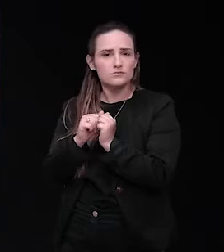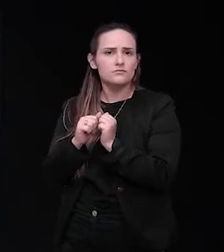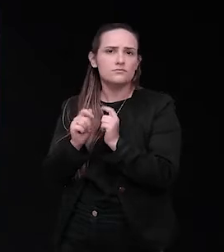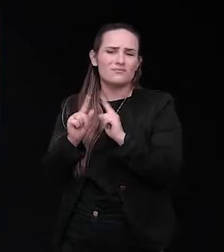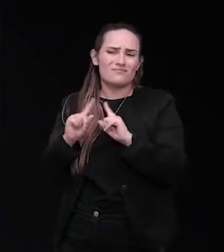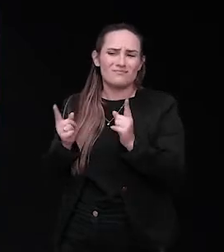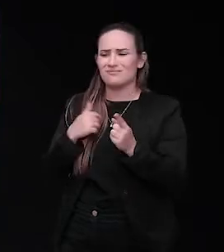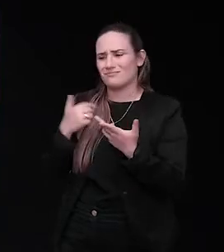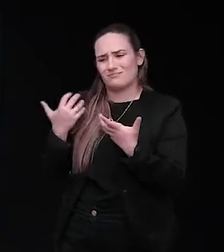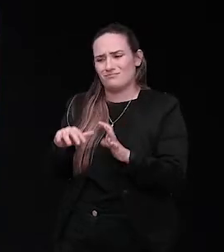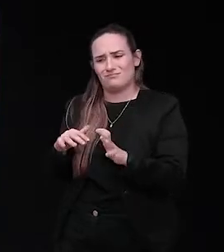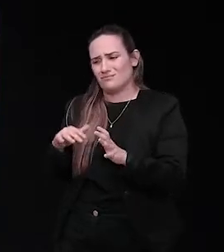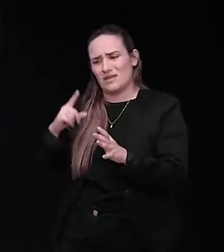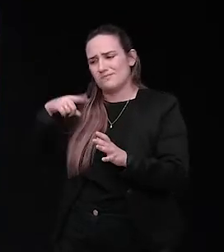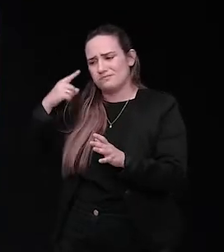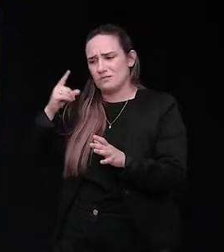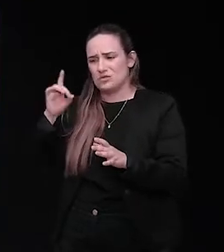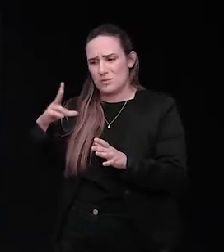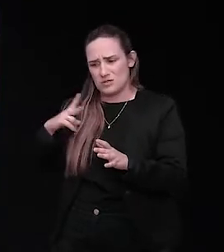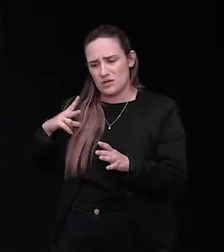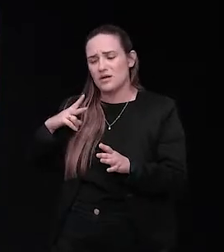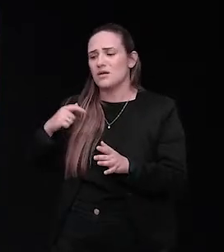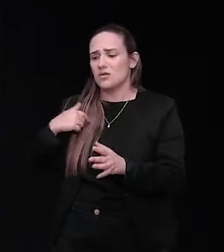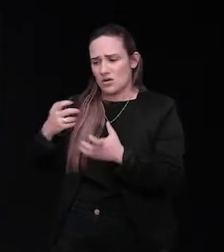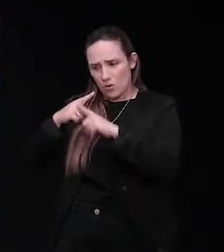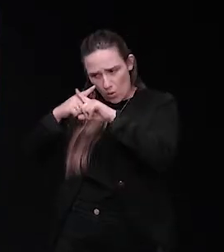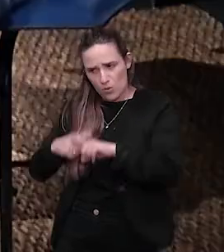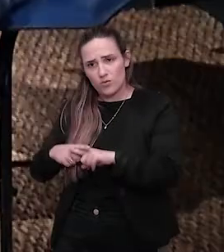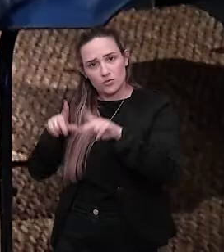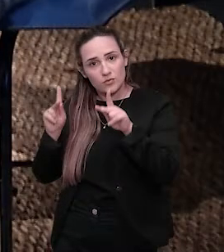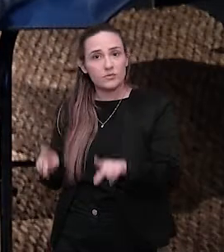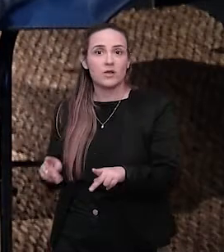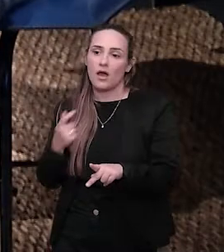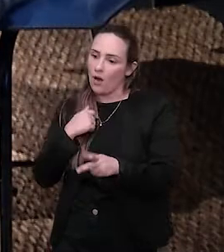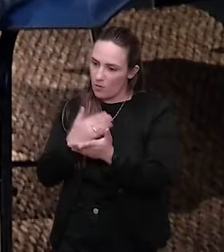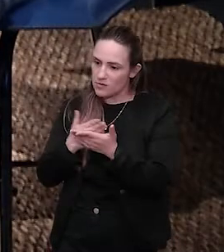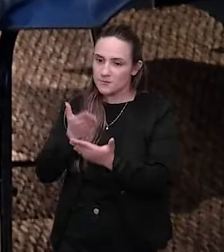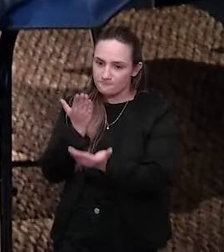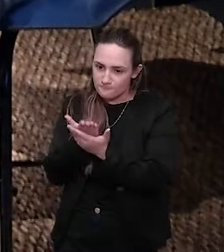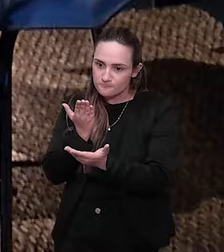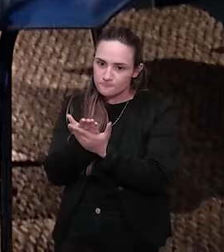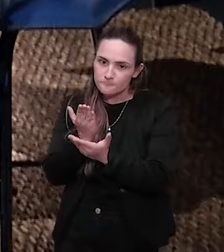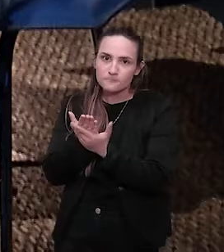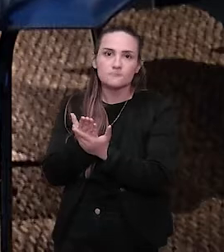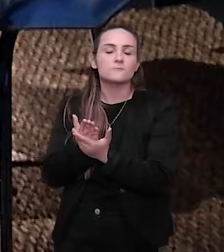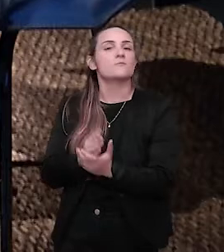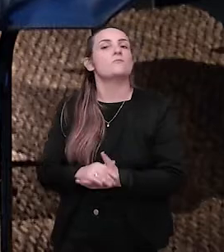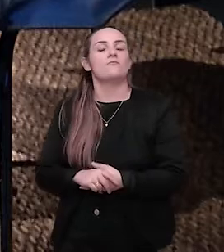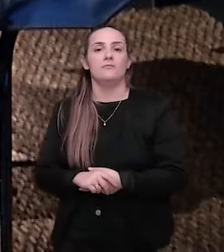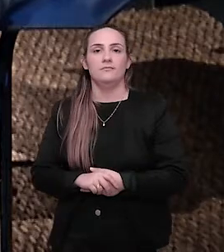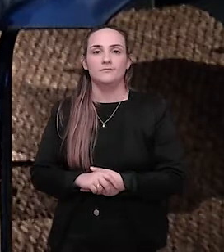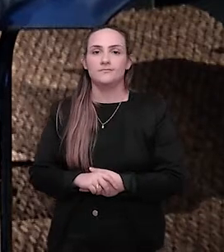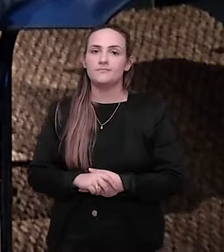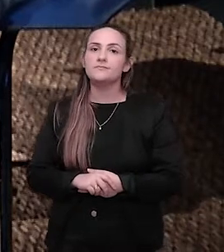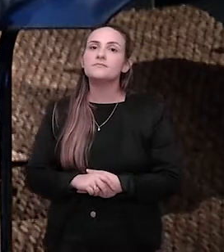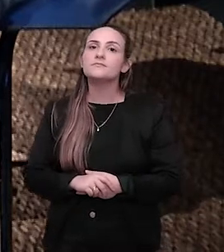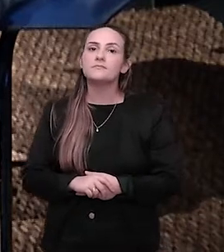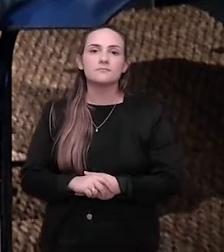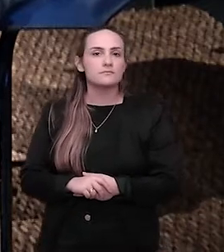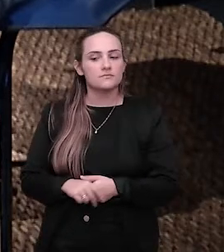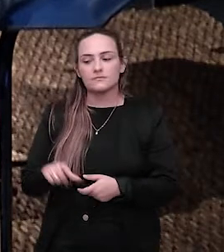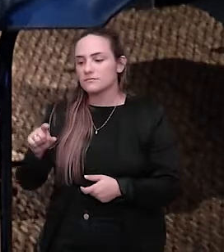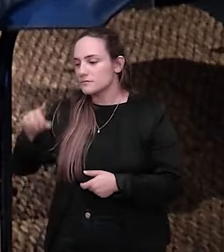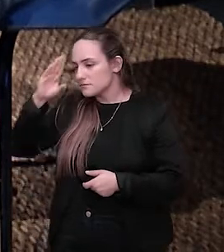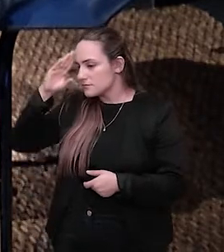tempo, eu queria um concurso público e tentar algo diferente. Foi quando eu prestei concurso. A partir dali, eu comecei a estudar